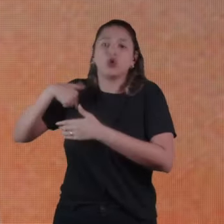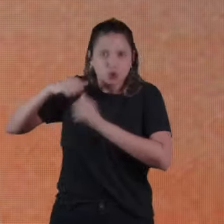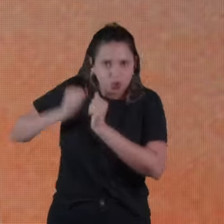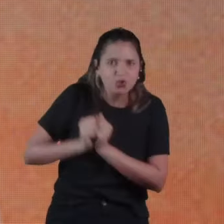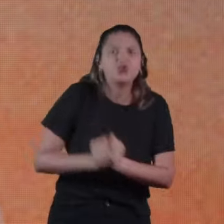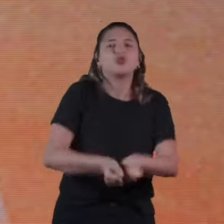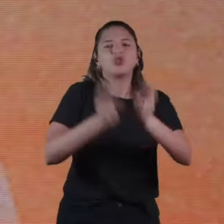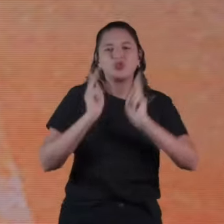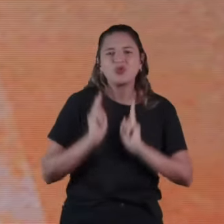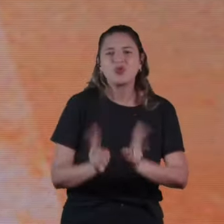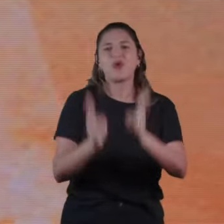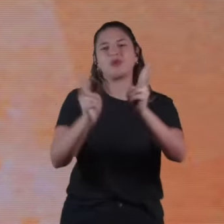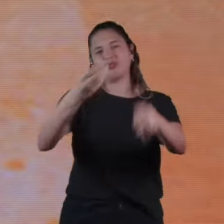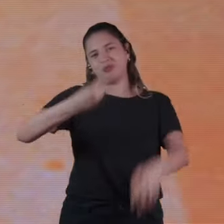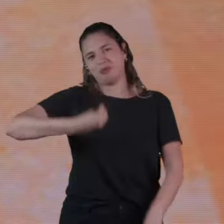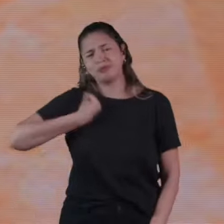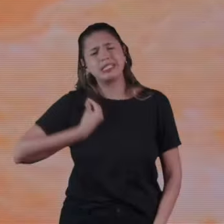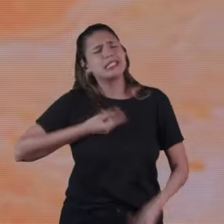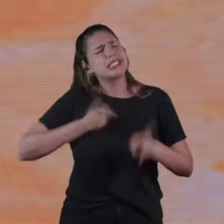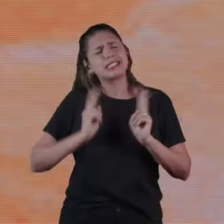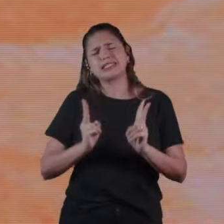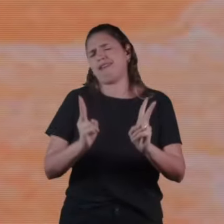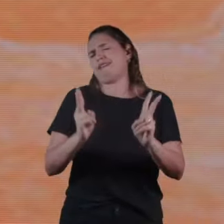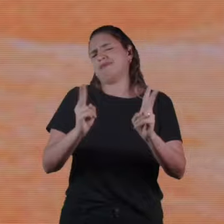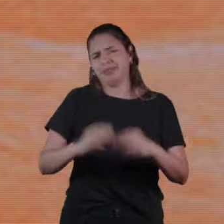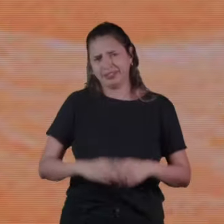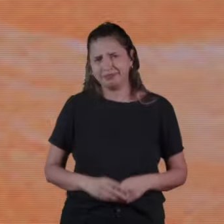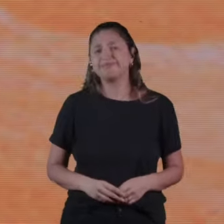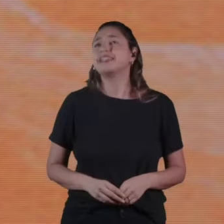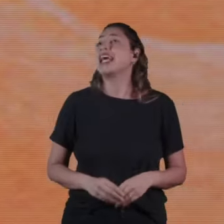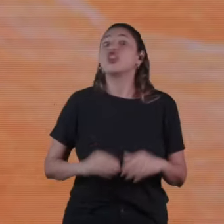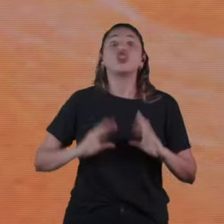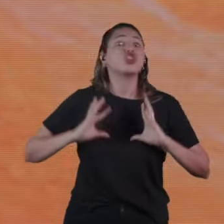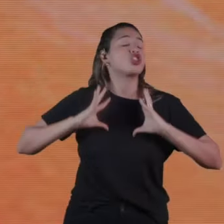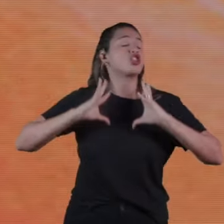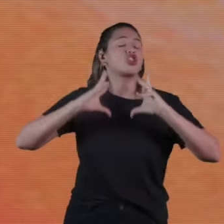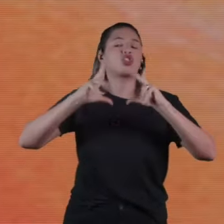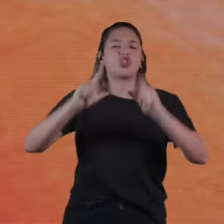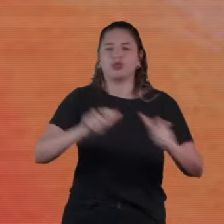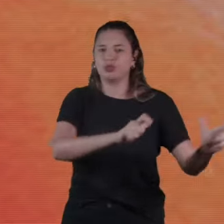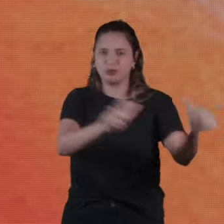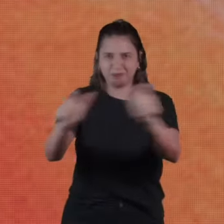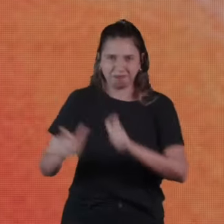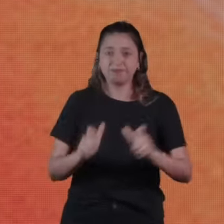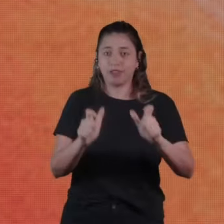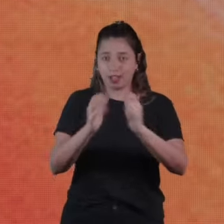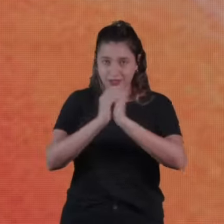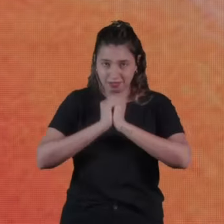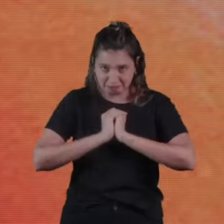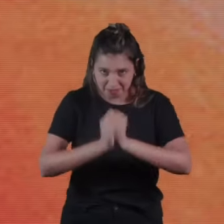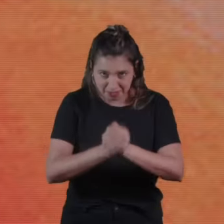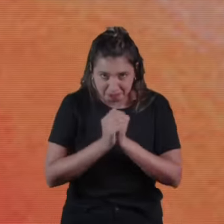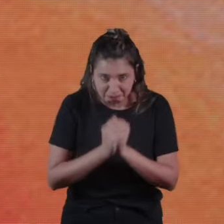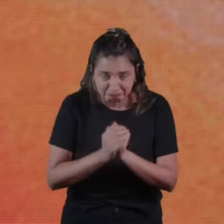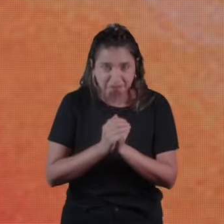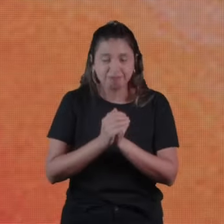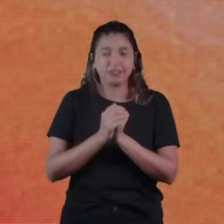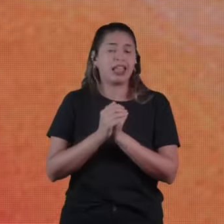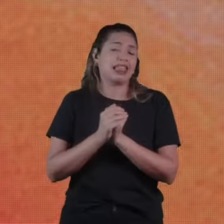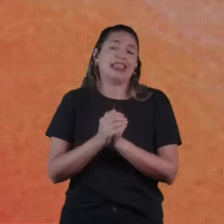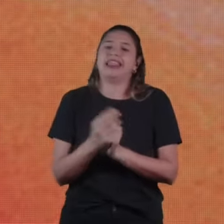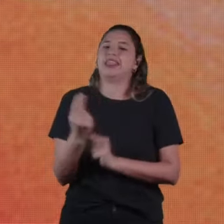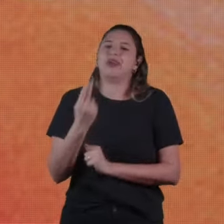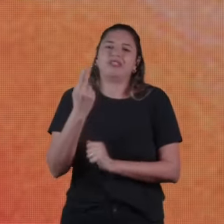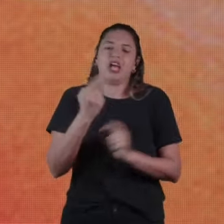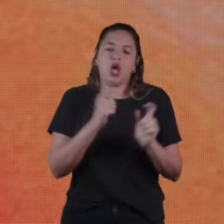Deus está presente na tua vida o tempo inteiro, em todos os lugares, amém? Não existe lugar em que